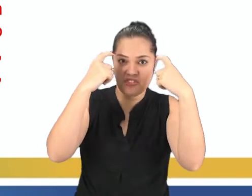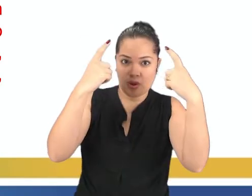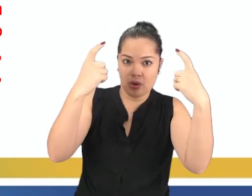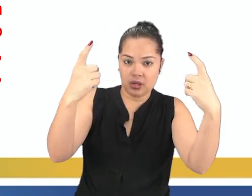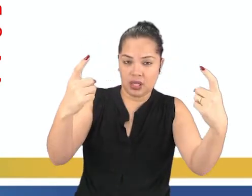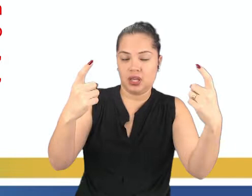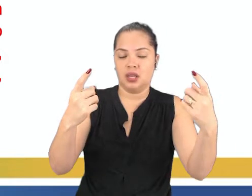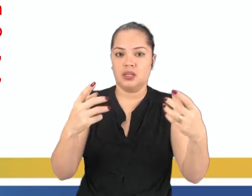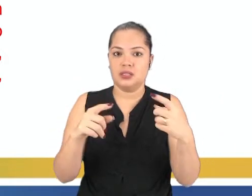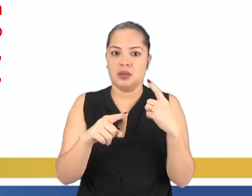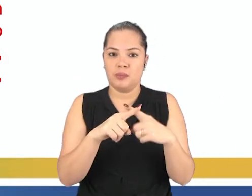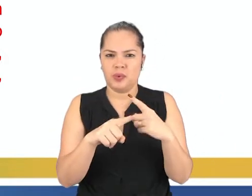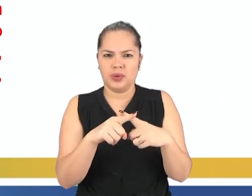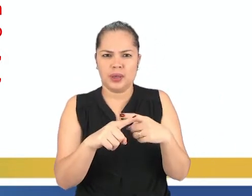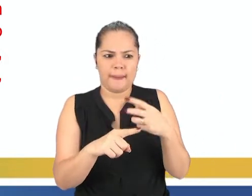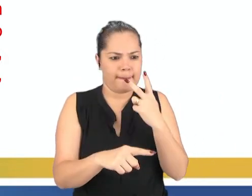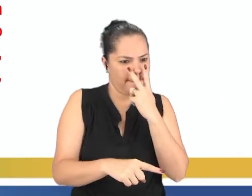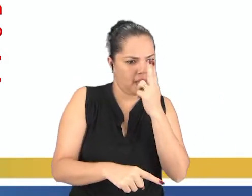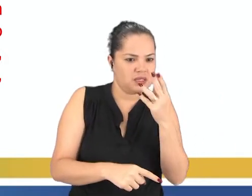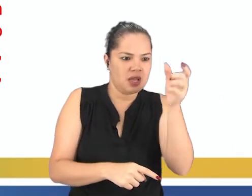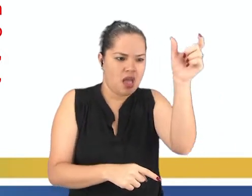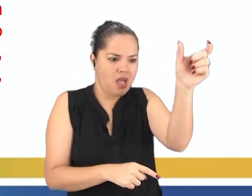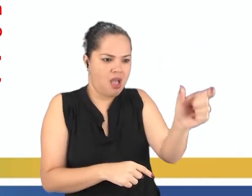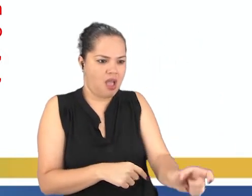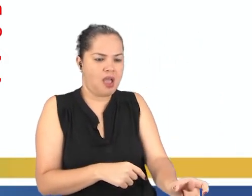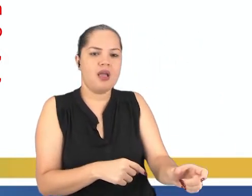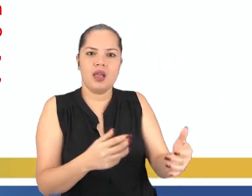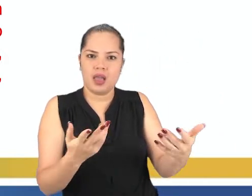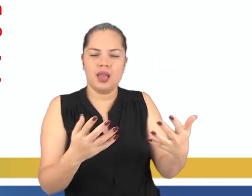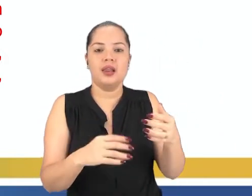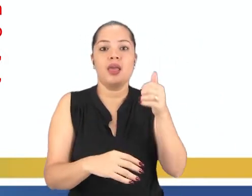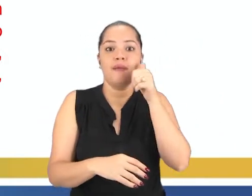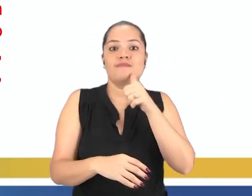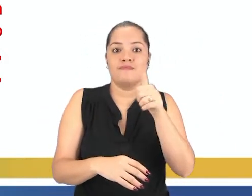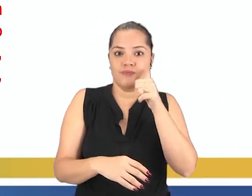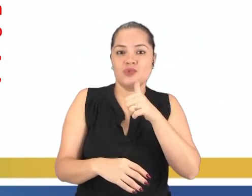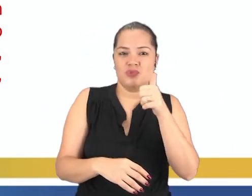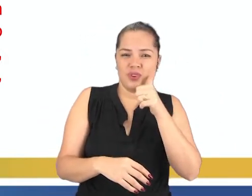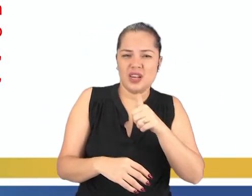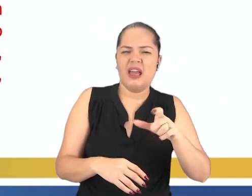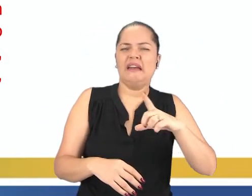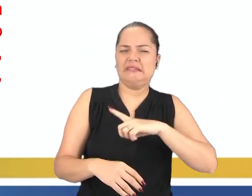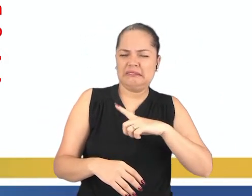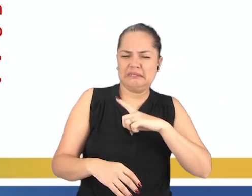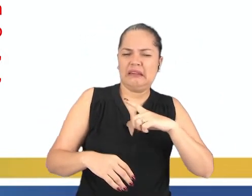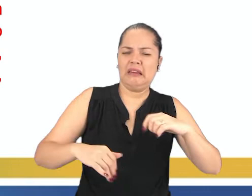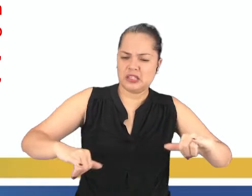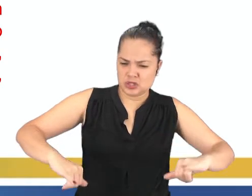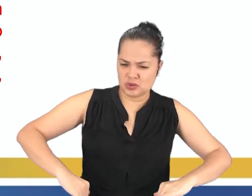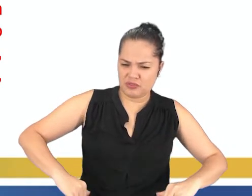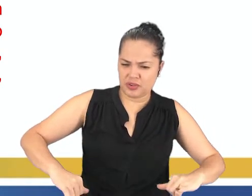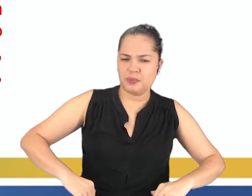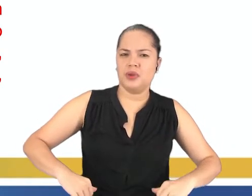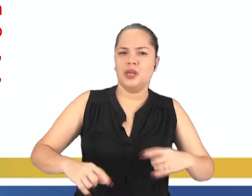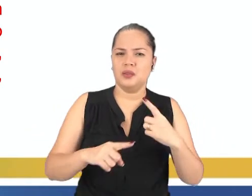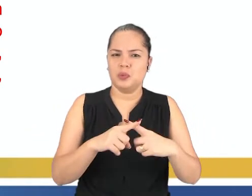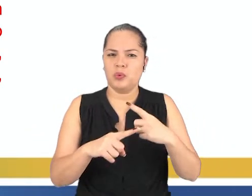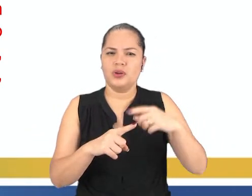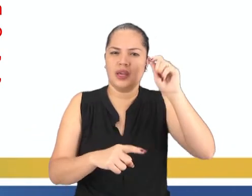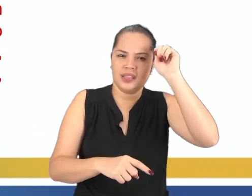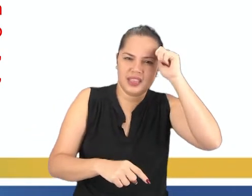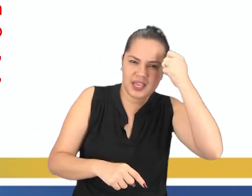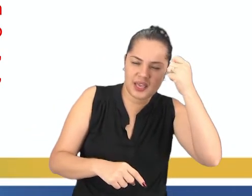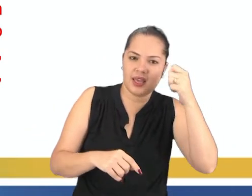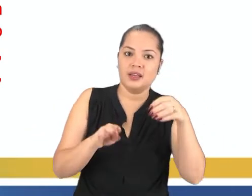número de negros mortos for tão alto, enquanto a mãe com filhos negros sofrer diariamente, enquanto ouvirmos e lermos